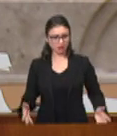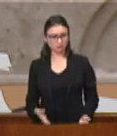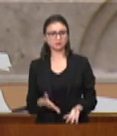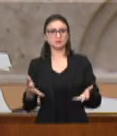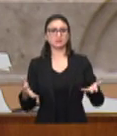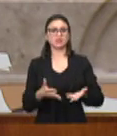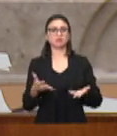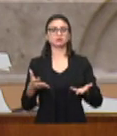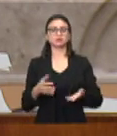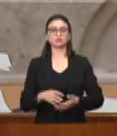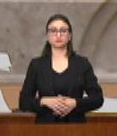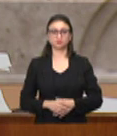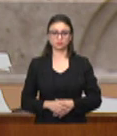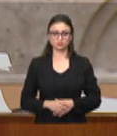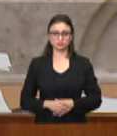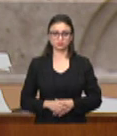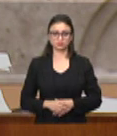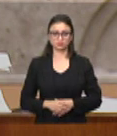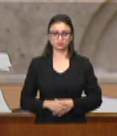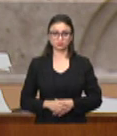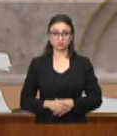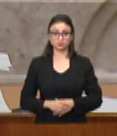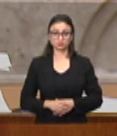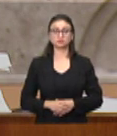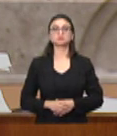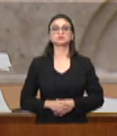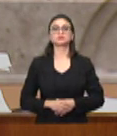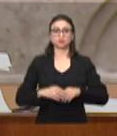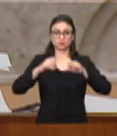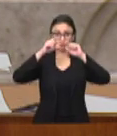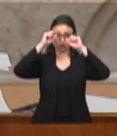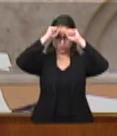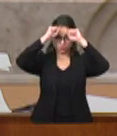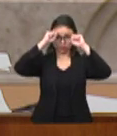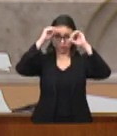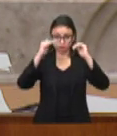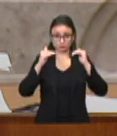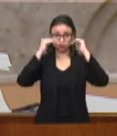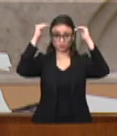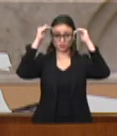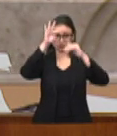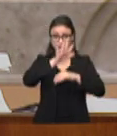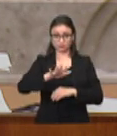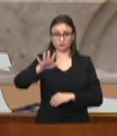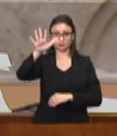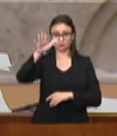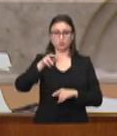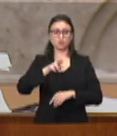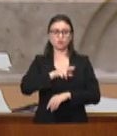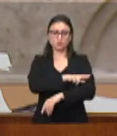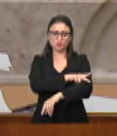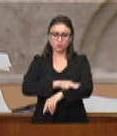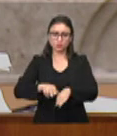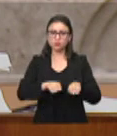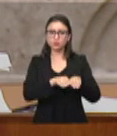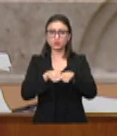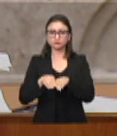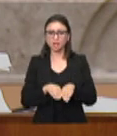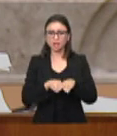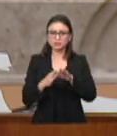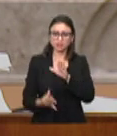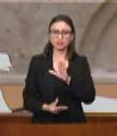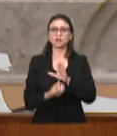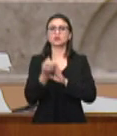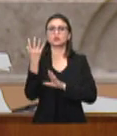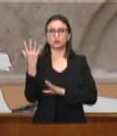engajamento do Supremo Tribunal Federal na promoção da equidade racial é que foi